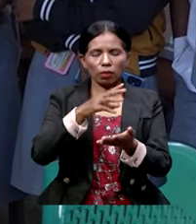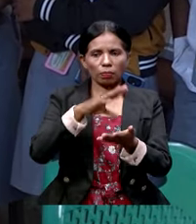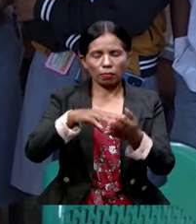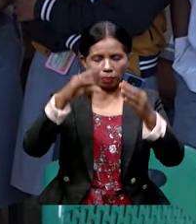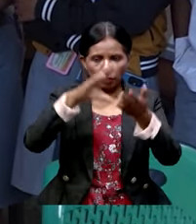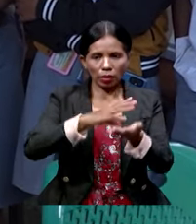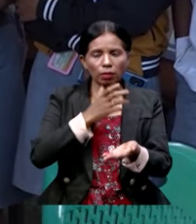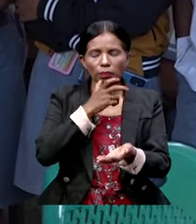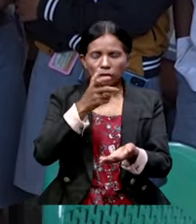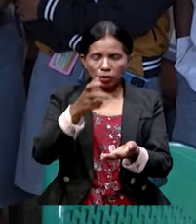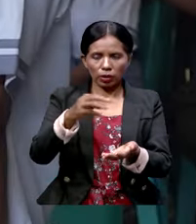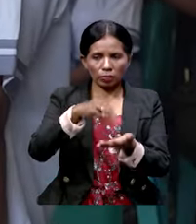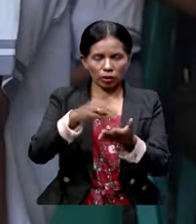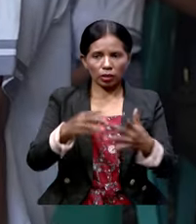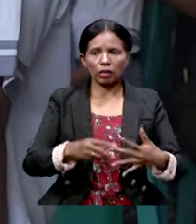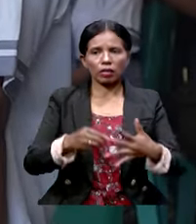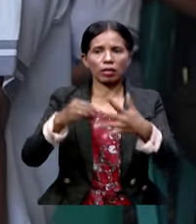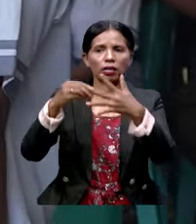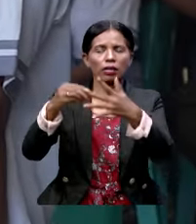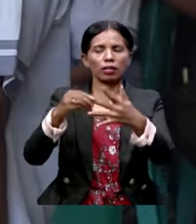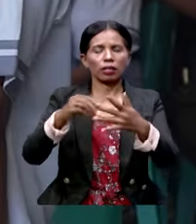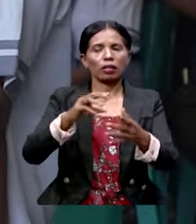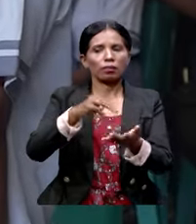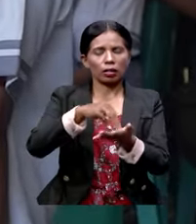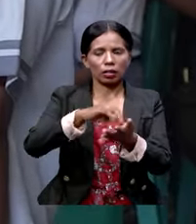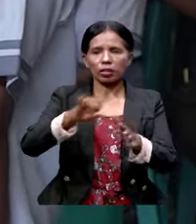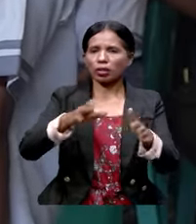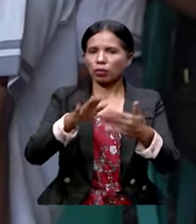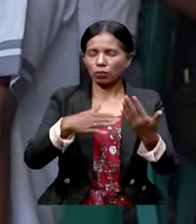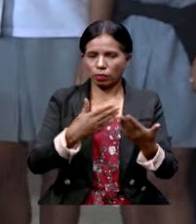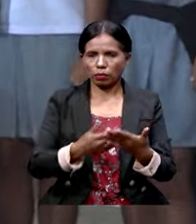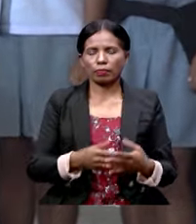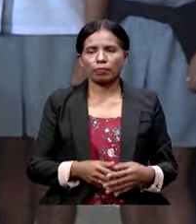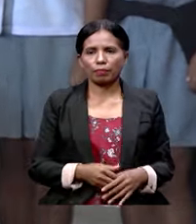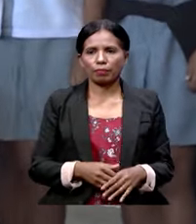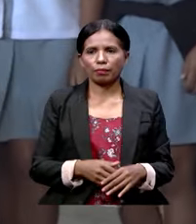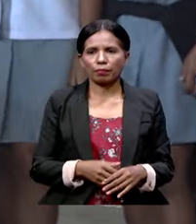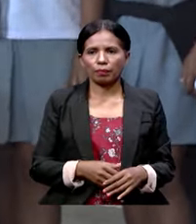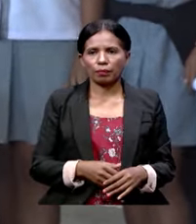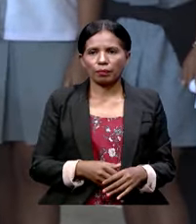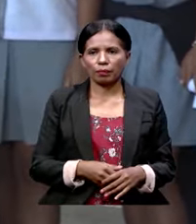professores e a matéria especialidade, não matéria geral Sira Seluk. Equipa Cobertura, GMN.